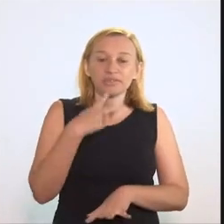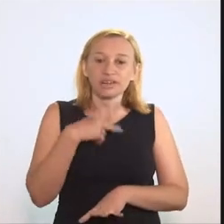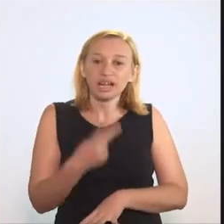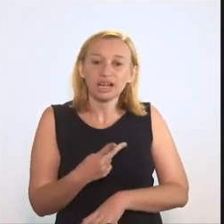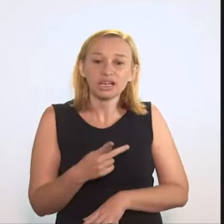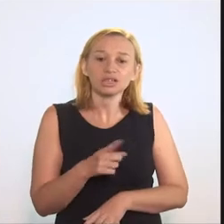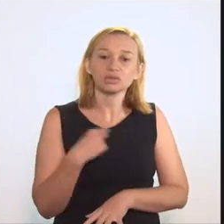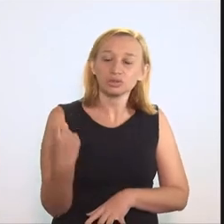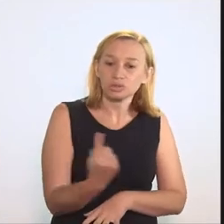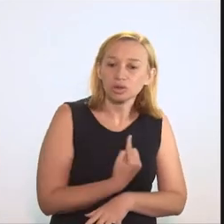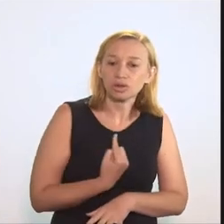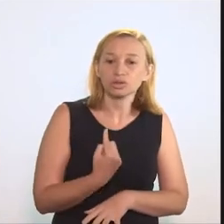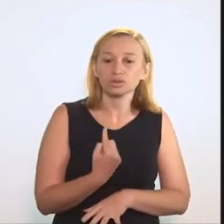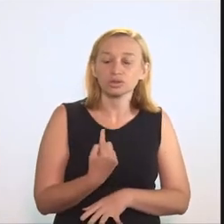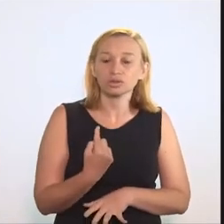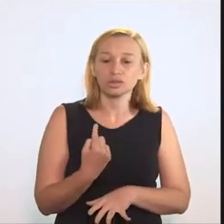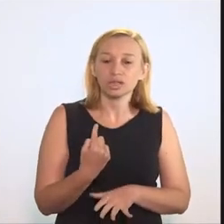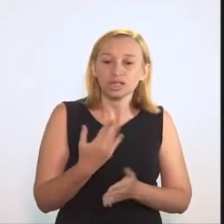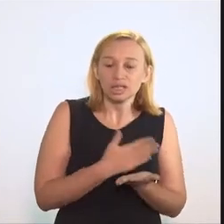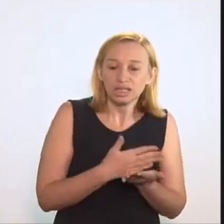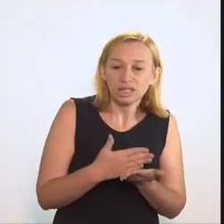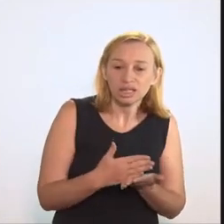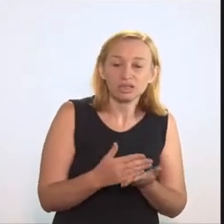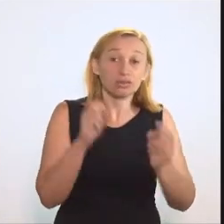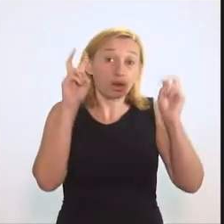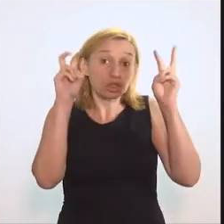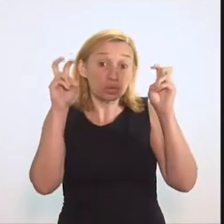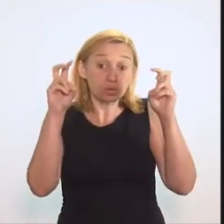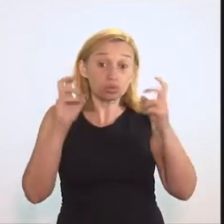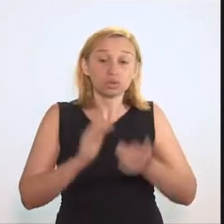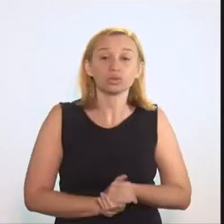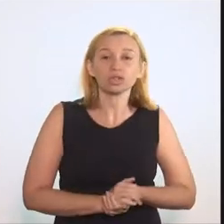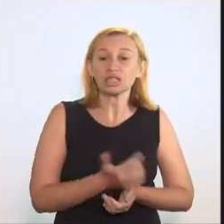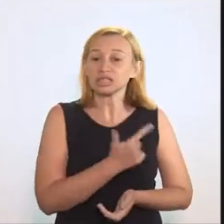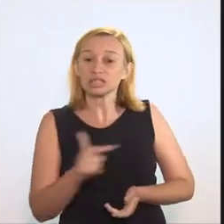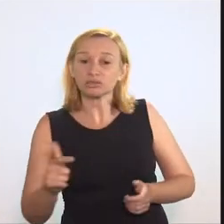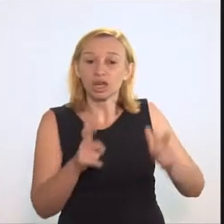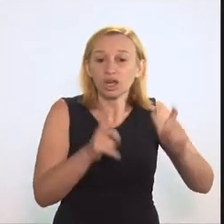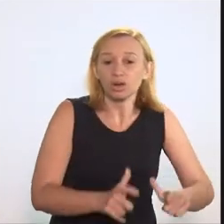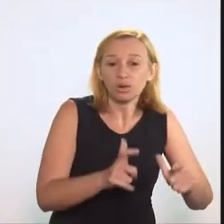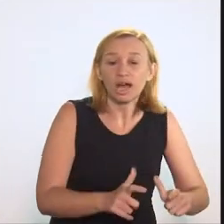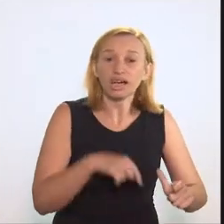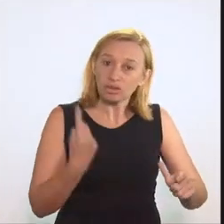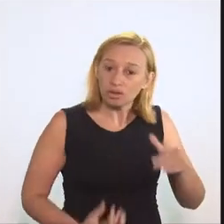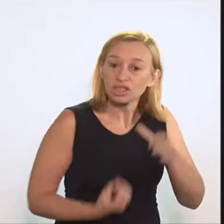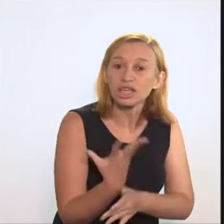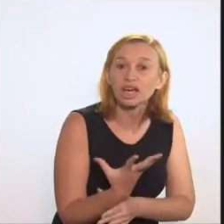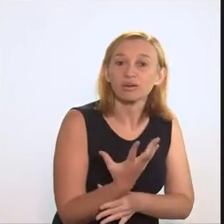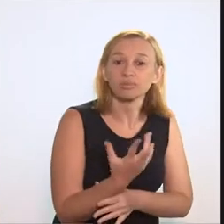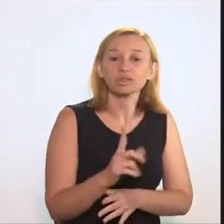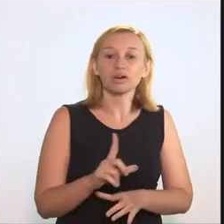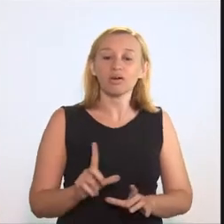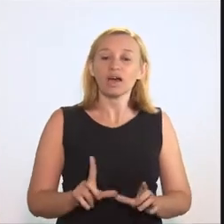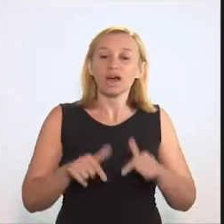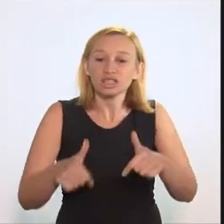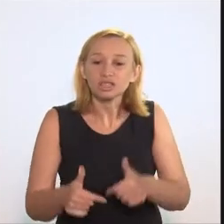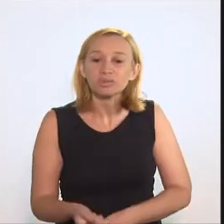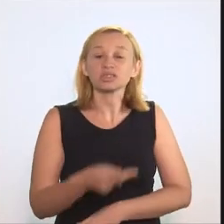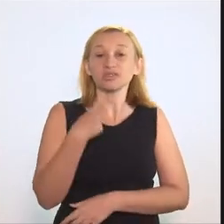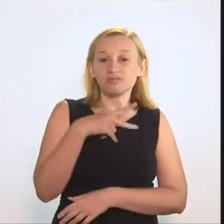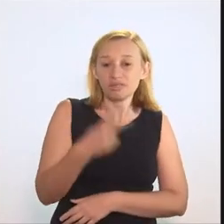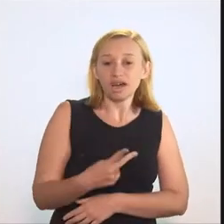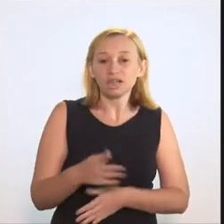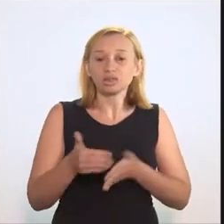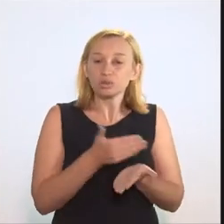falar. É tanto que no nosso slogan de lançamento era exatamente a questão de que se não há espaços, a gente cria. Então a gente criou a nossa